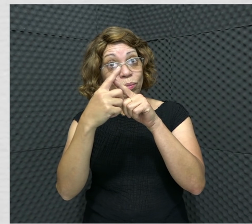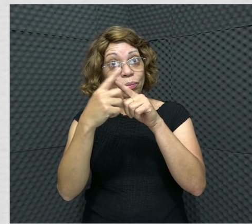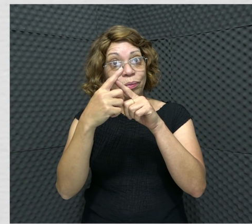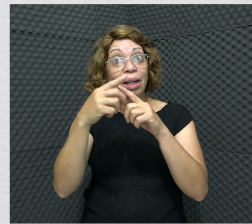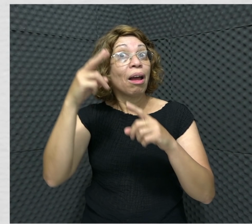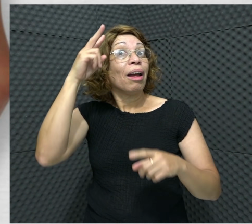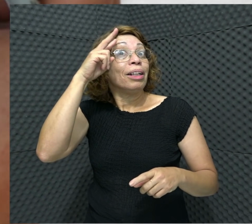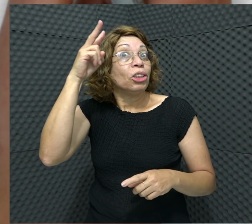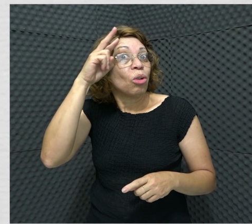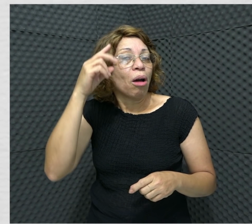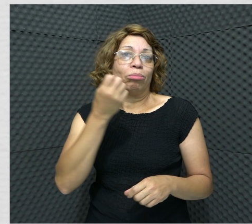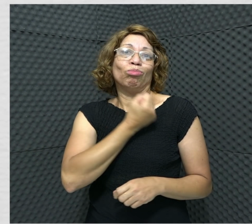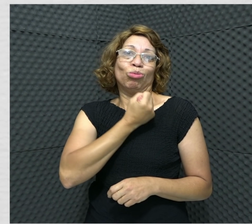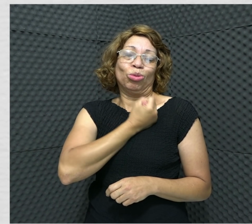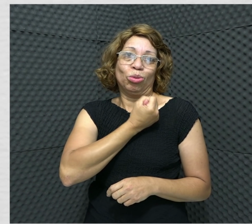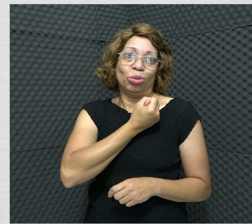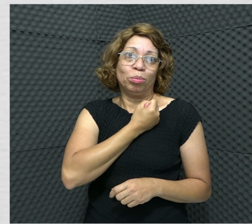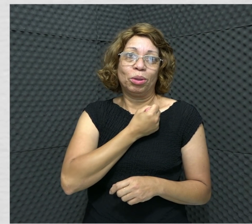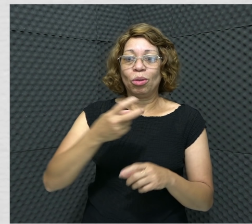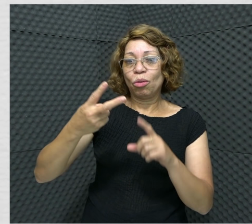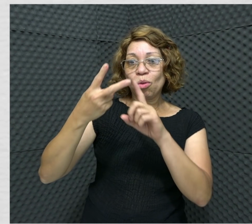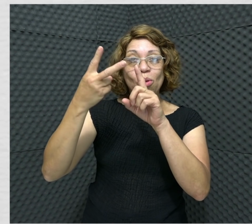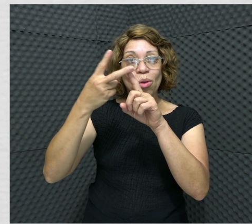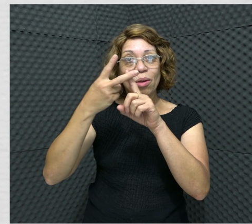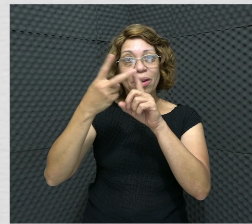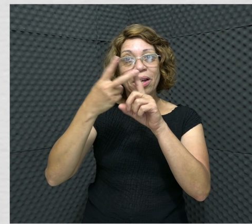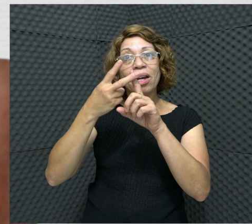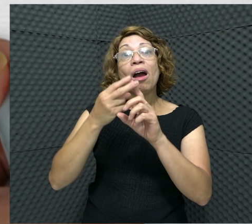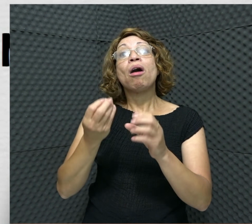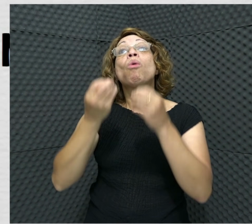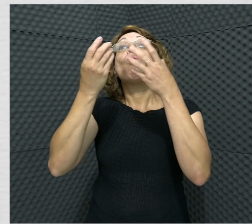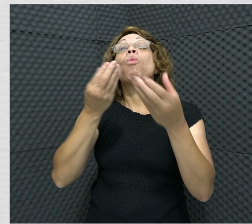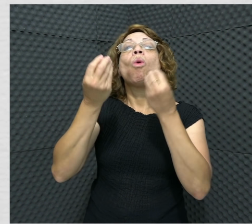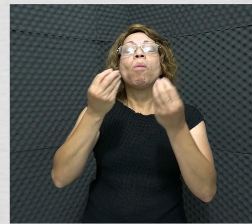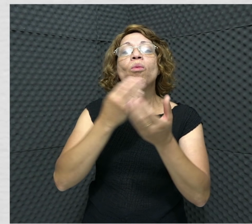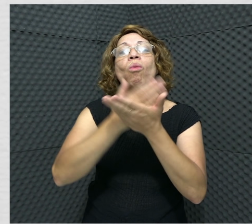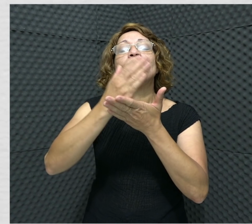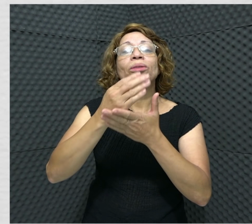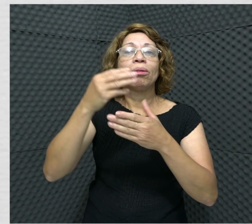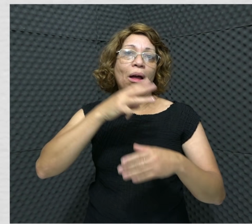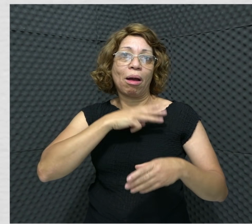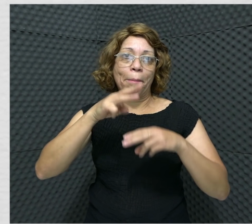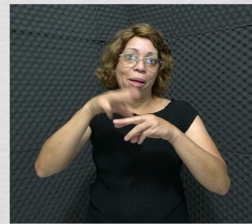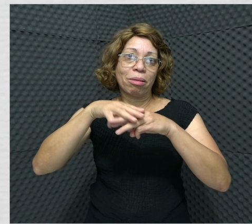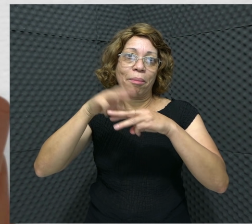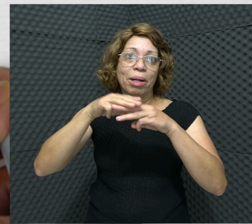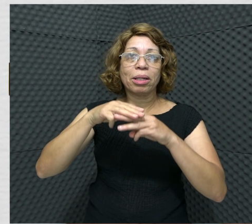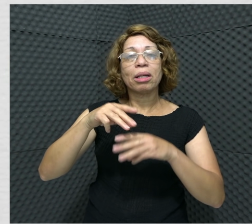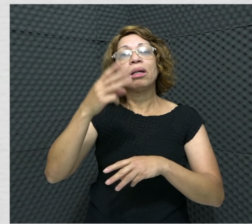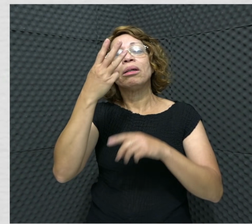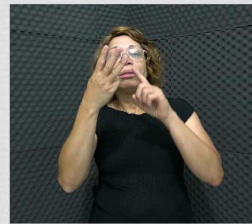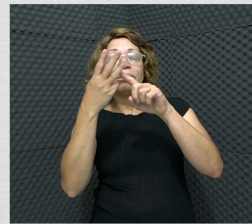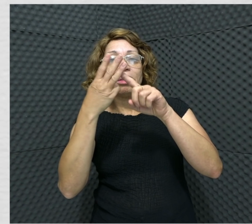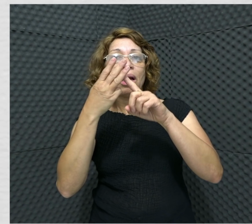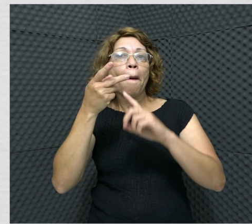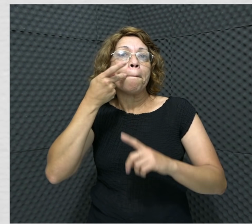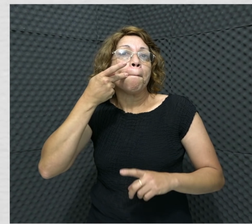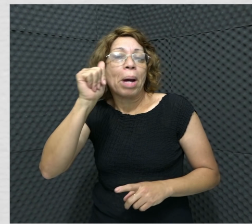1, História dos Números, título 2, Origem da Matemática, título 3, O Pai da